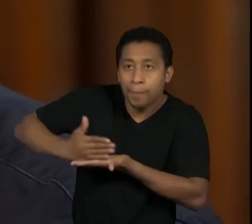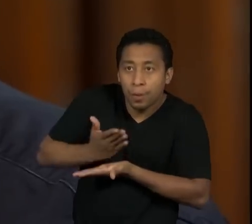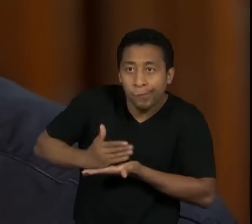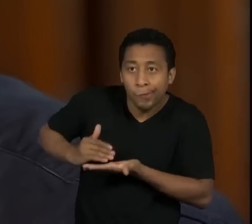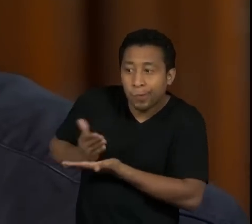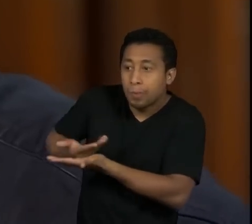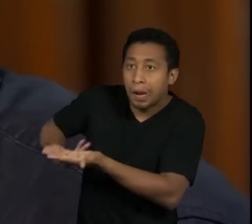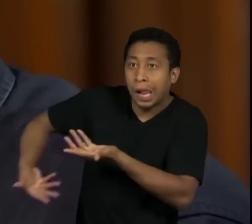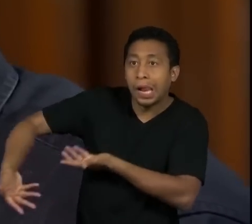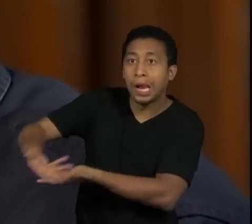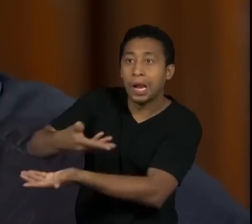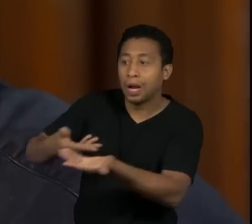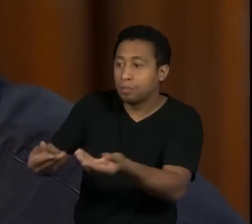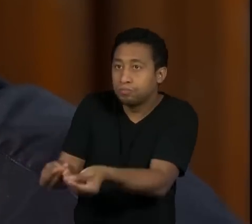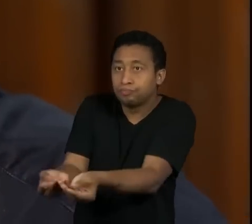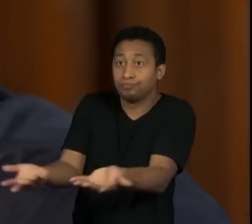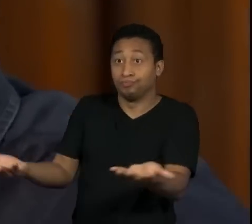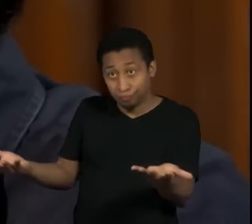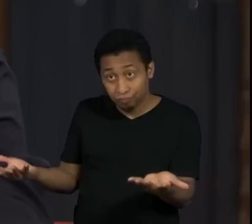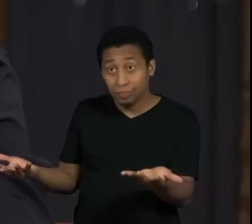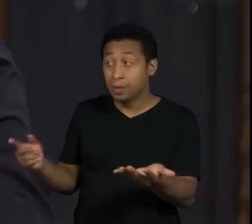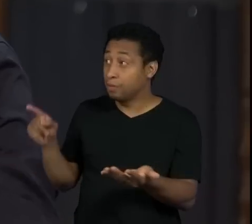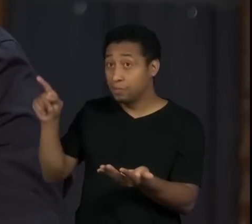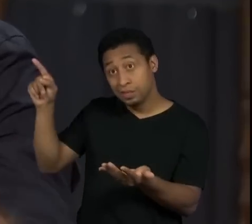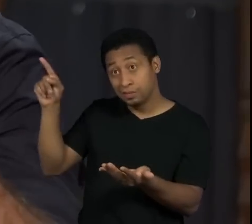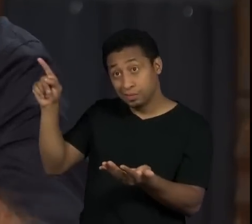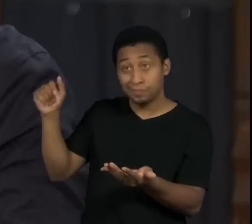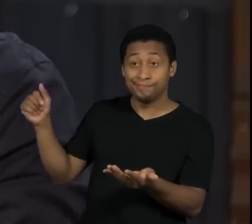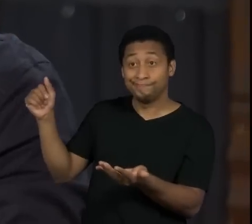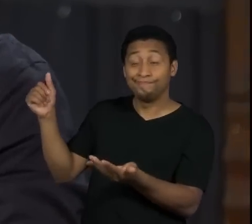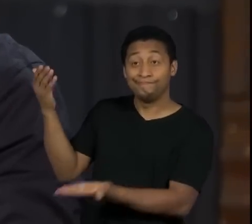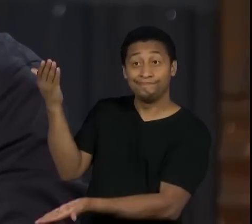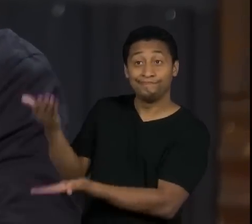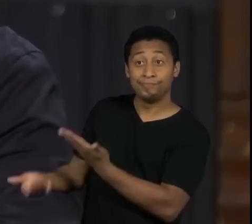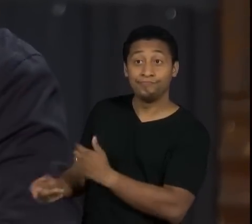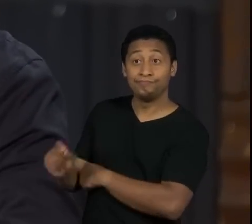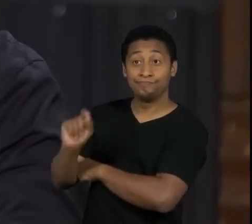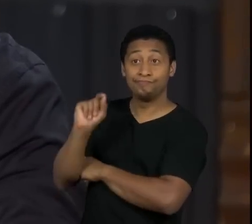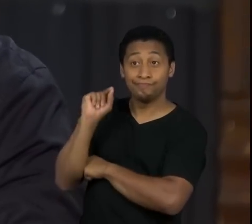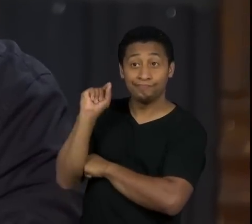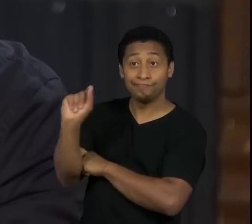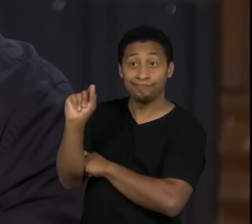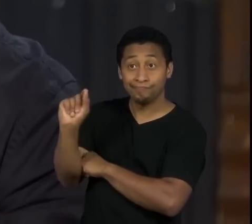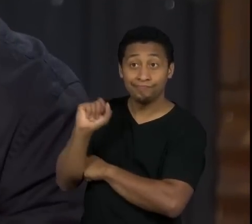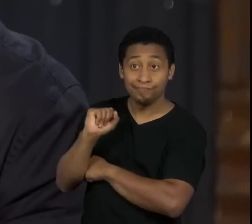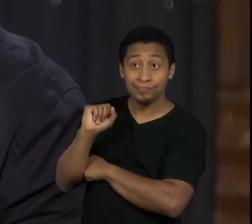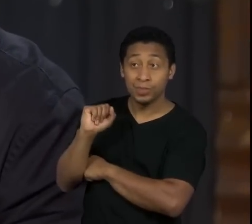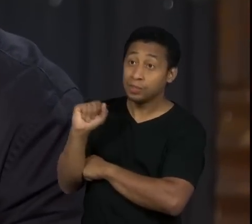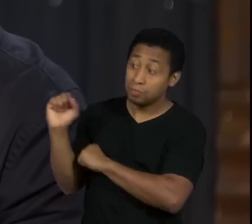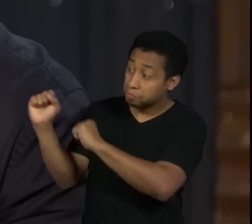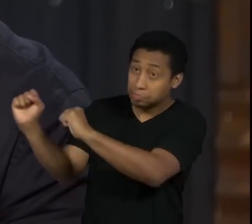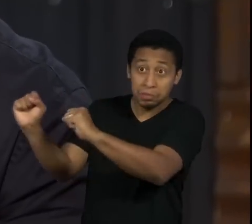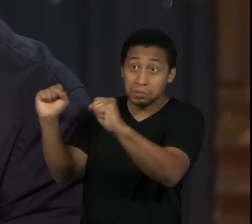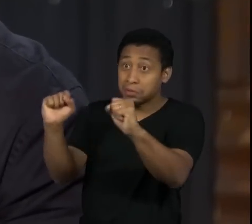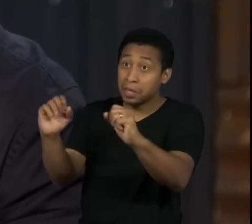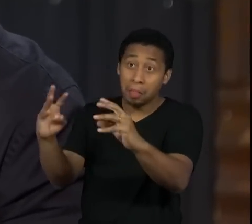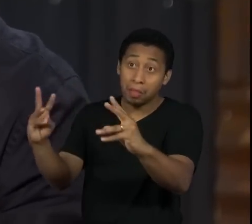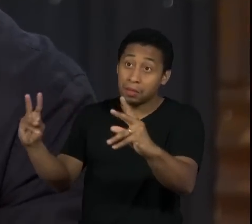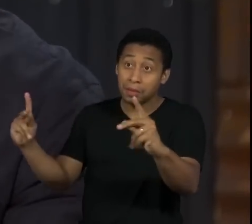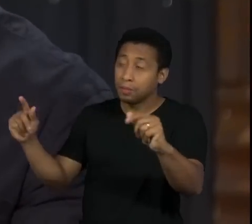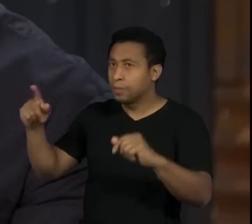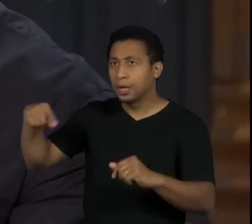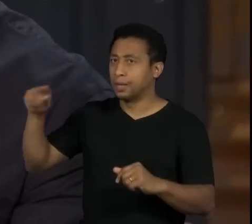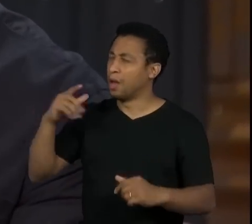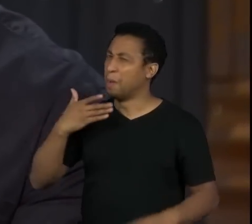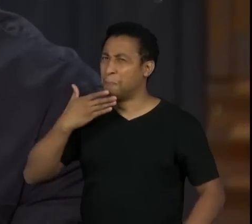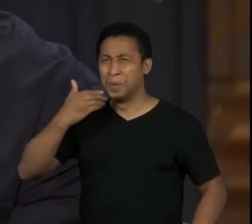justa, eles perderiam o quê? Eles perderiam poder. Eles preferem ter menos dinheiro e mais poder